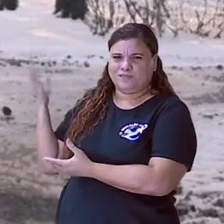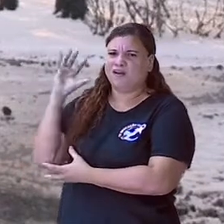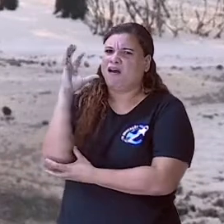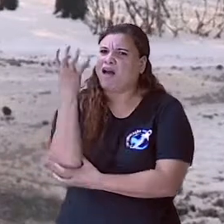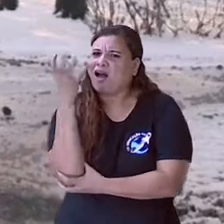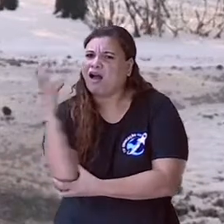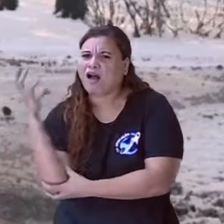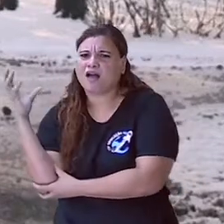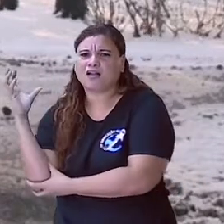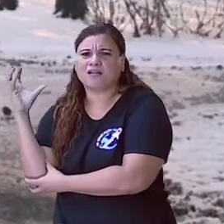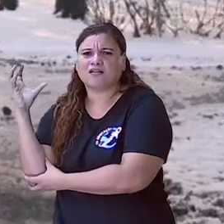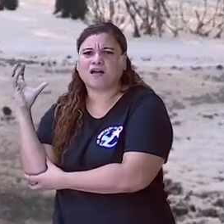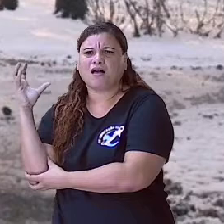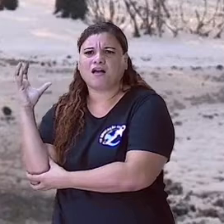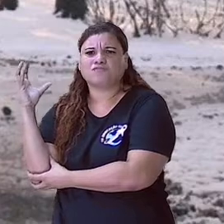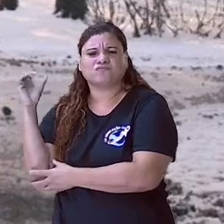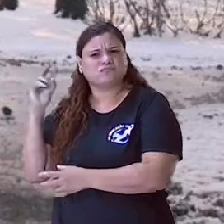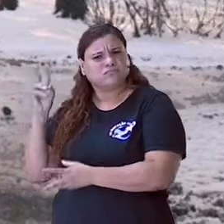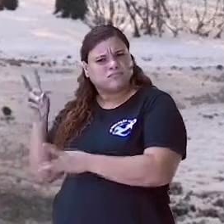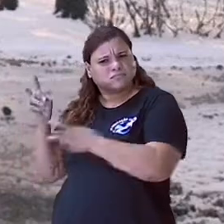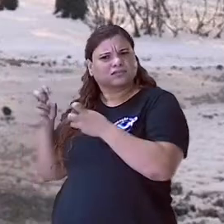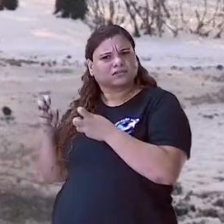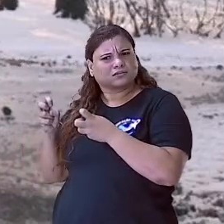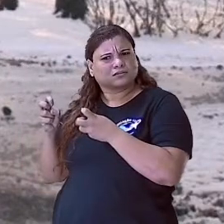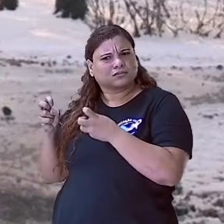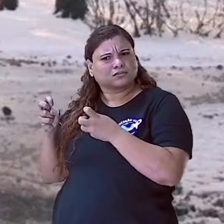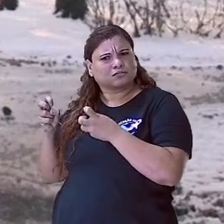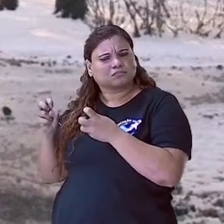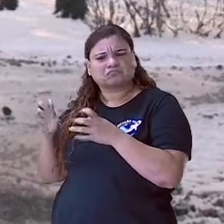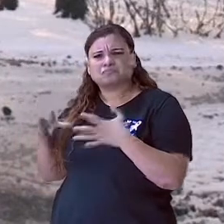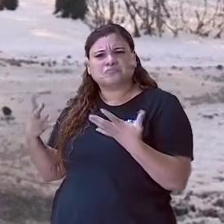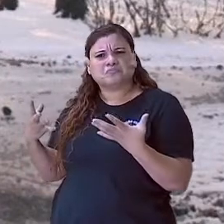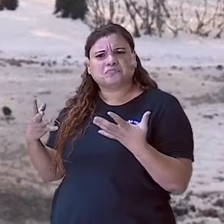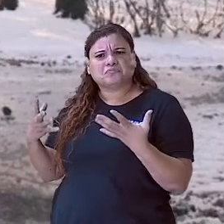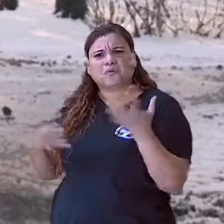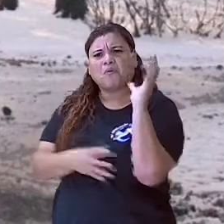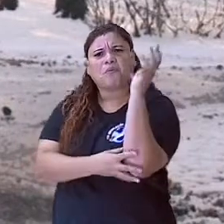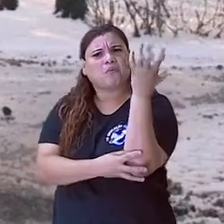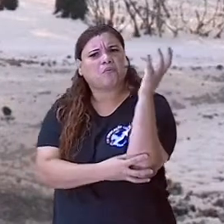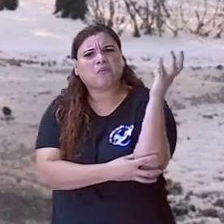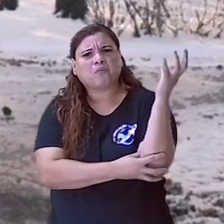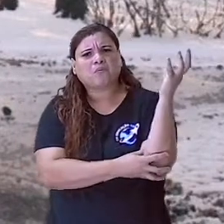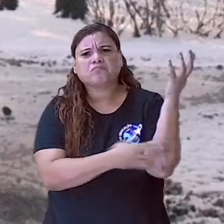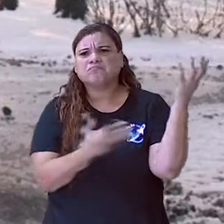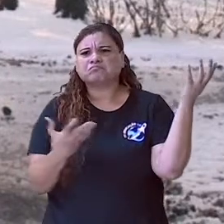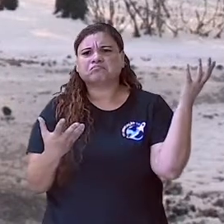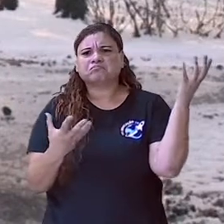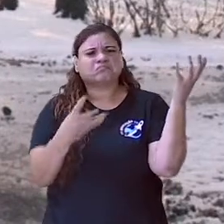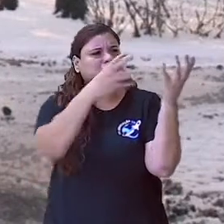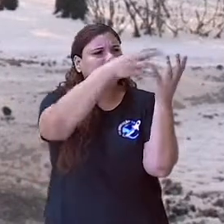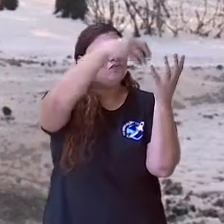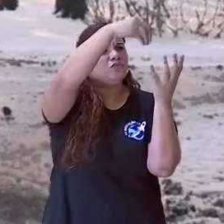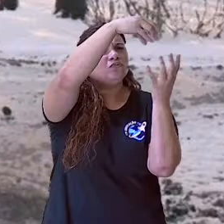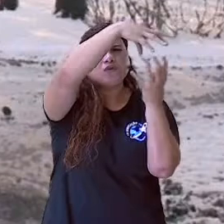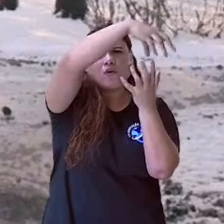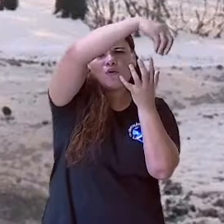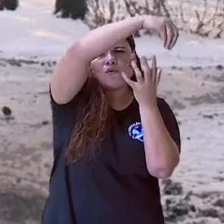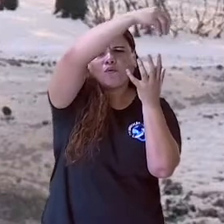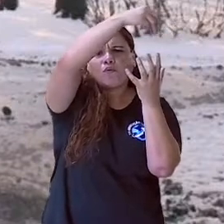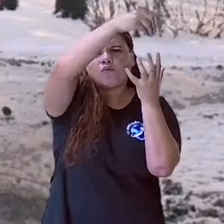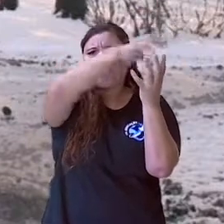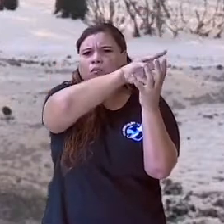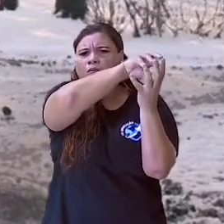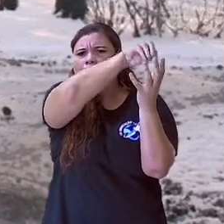as árvores que são caducifólias, que perdem as folhas. E veja que tem atrás um